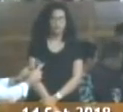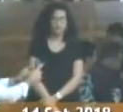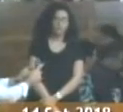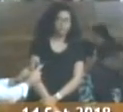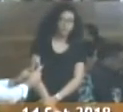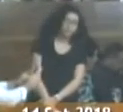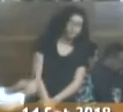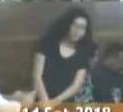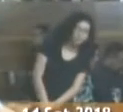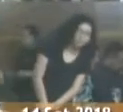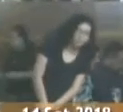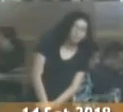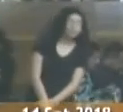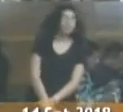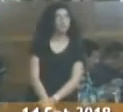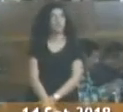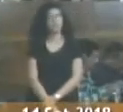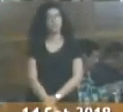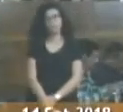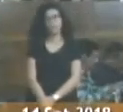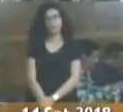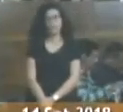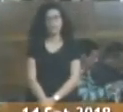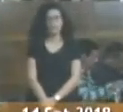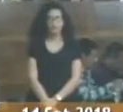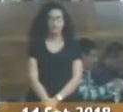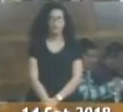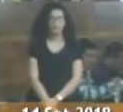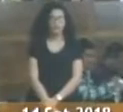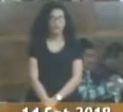deixa eu só ver aqui para funcionar aqui.